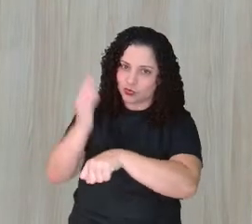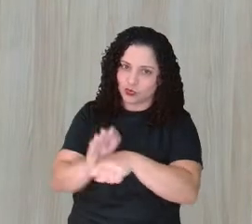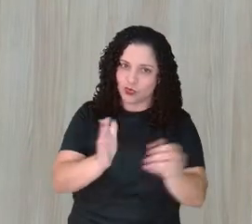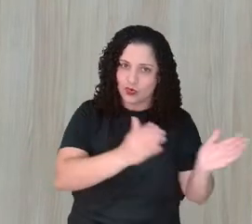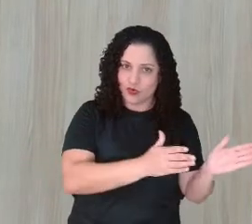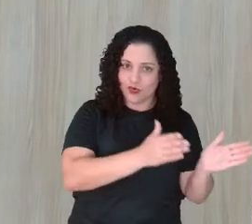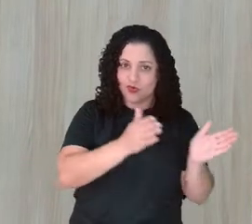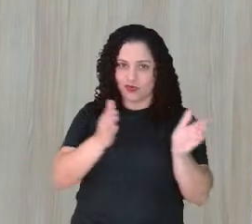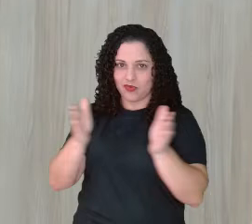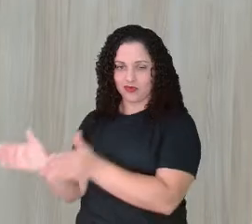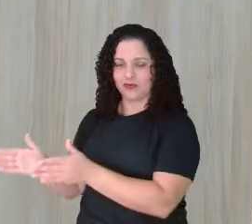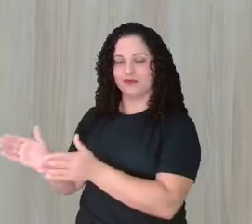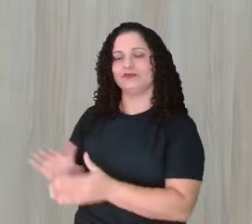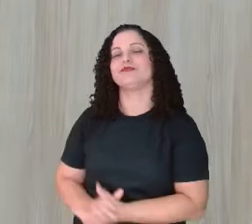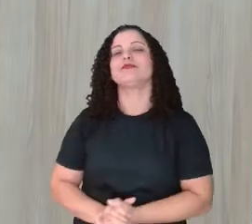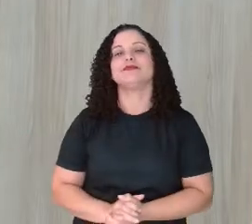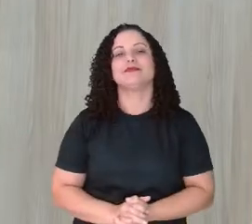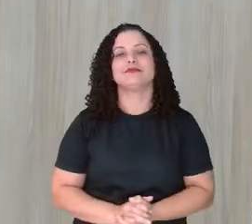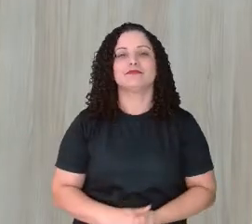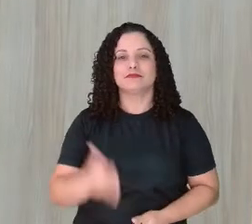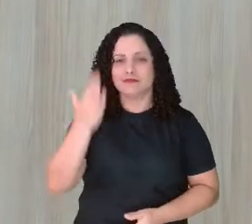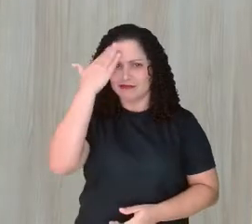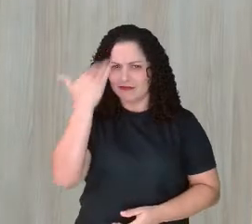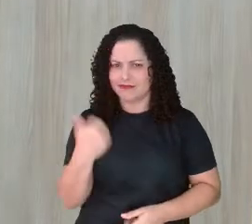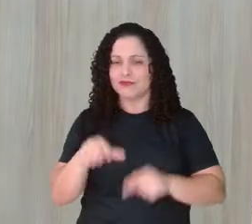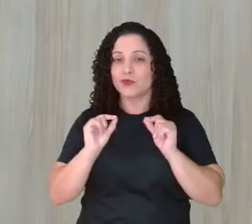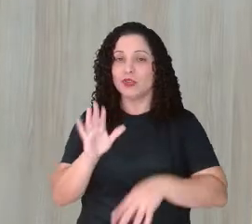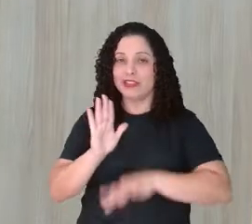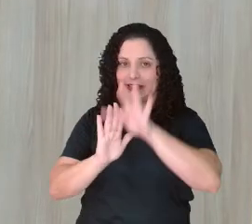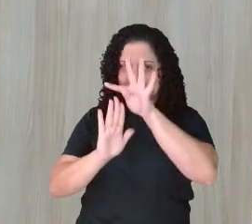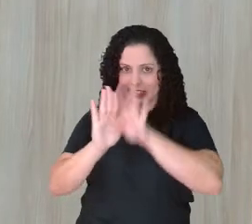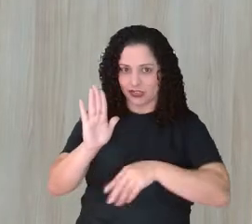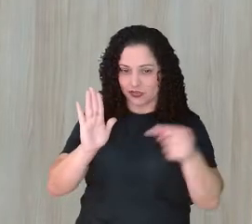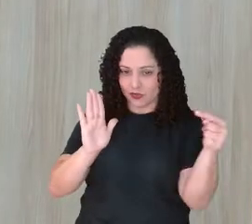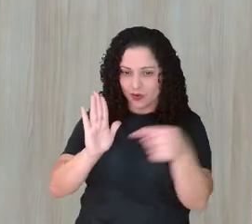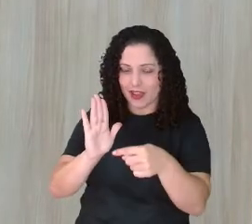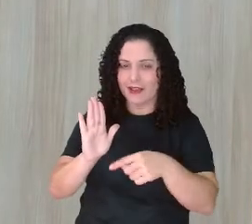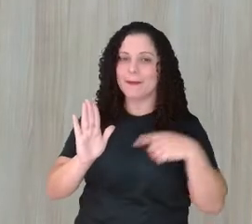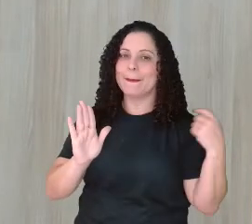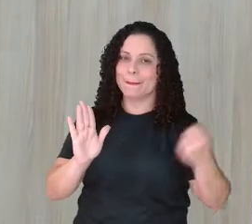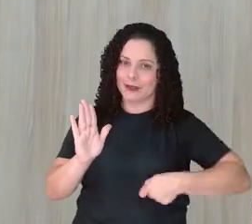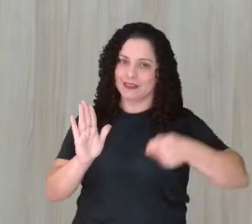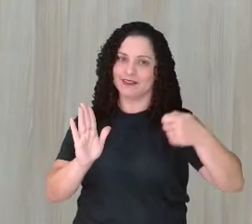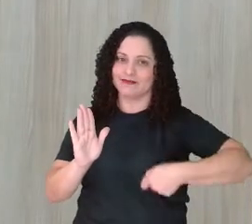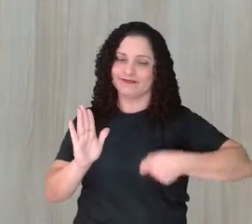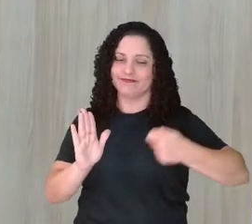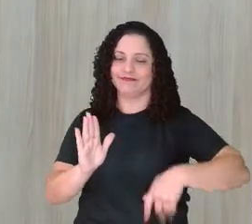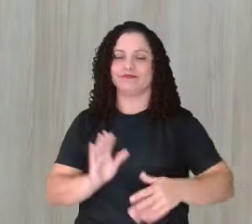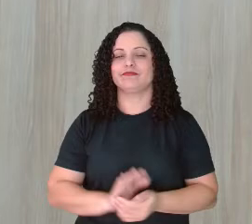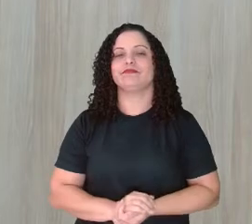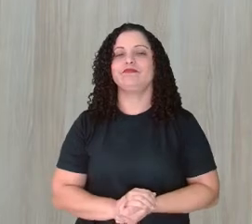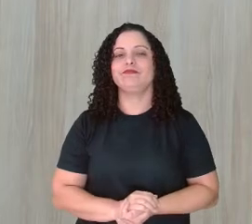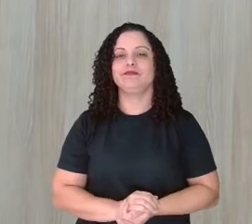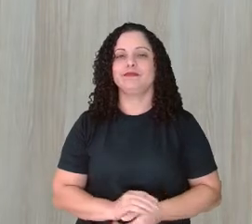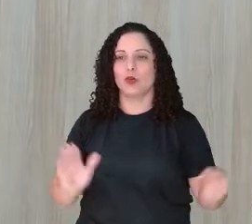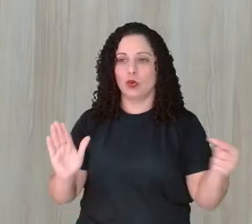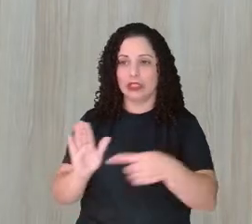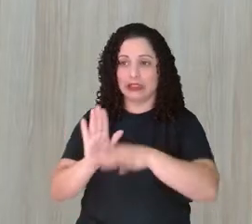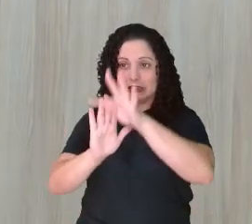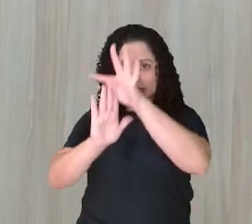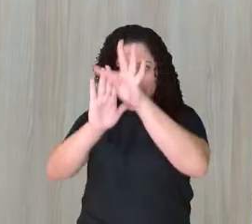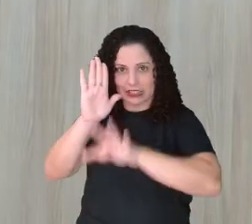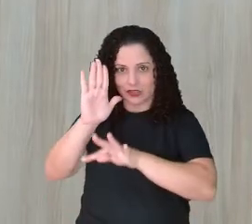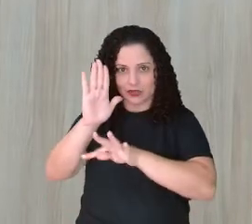E saber o que é texto é a primeira coisa a se fazer. Tudo bem? Então, texto